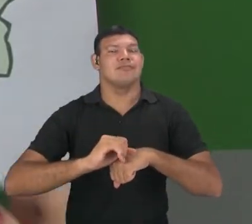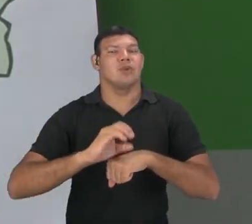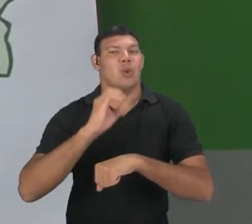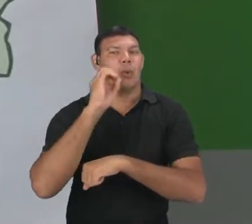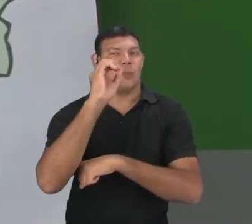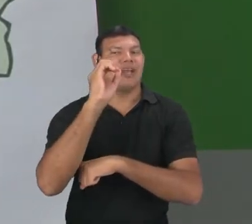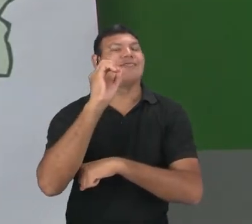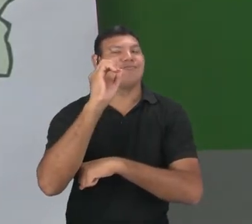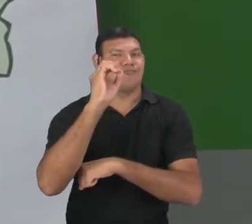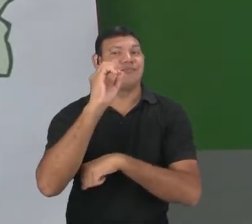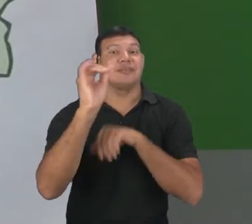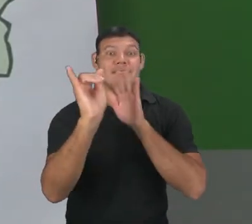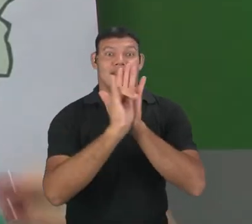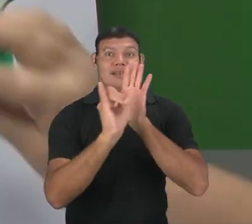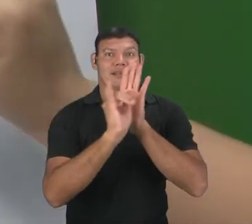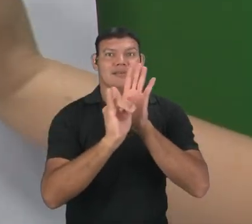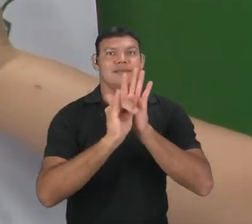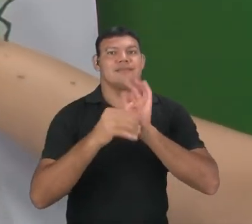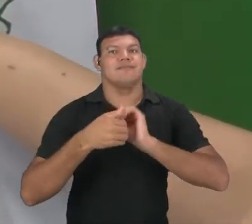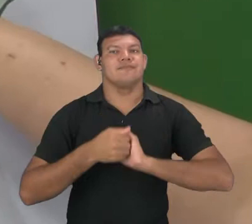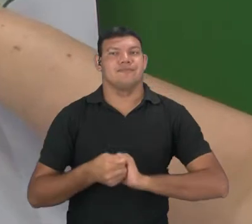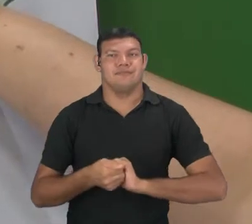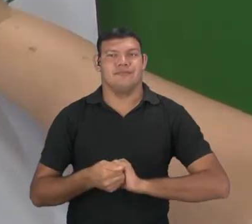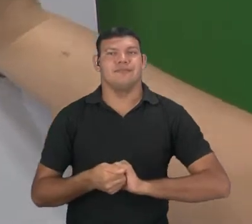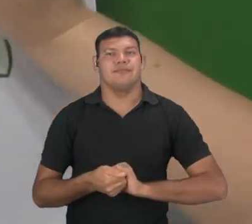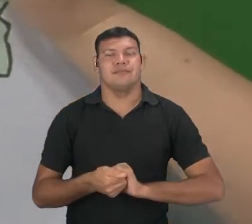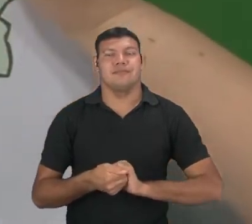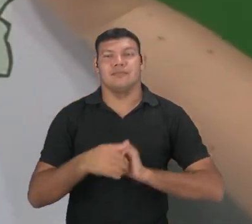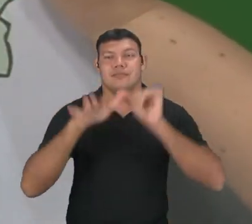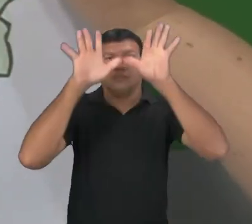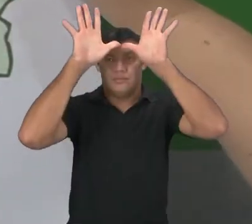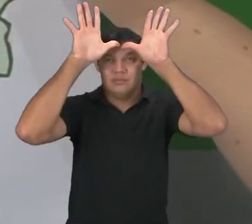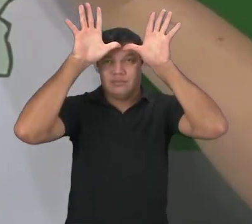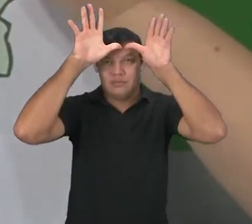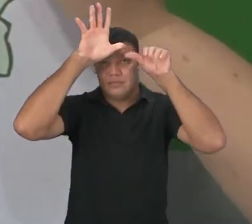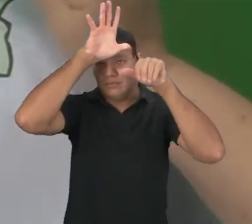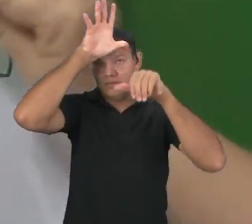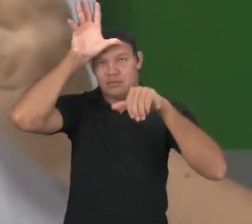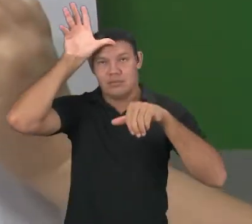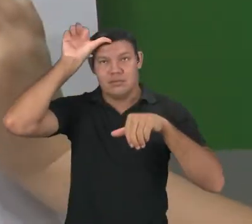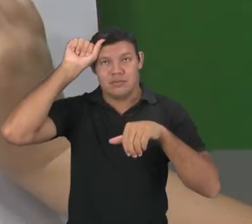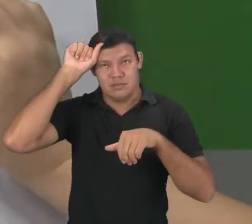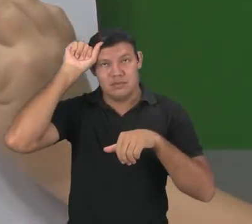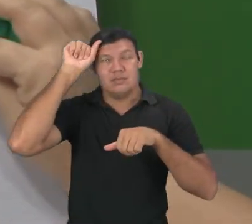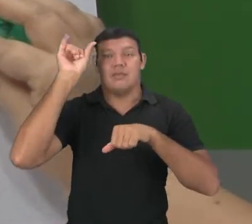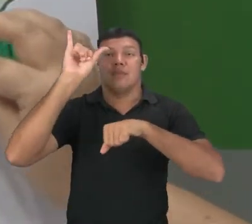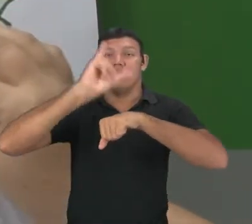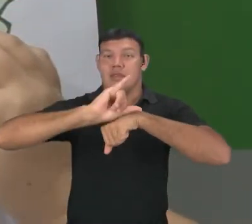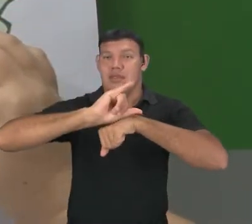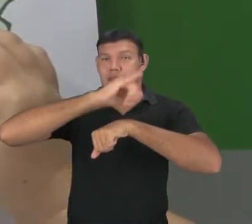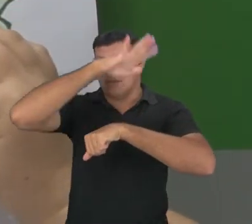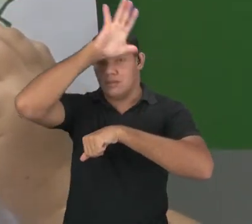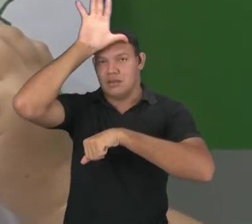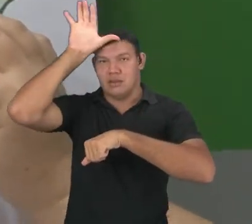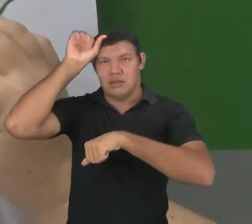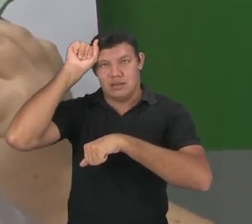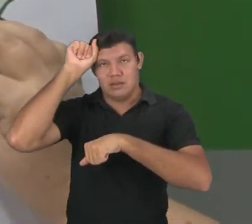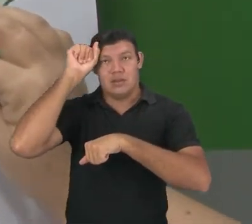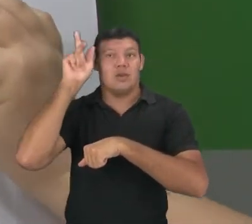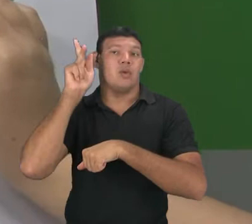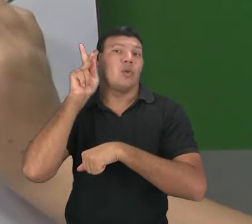aqui, identificando ela. Aí aqui temos o Amazonas, com a capital Manaus, Porto